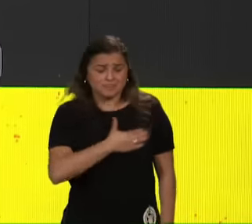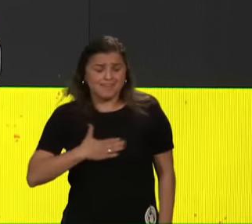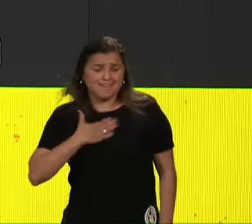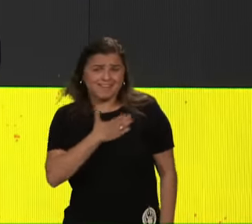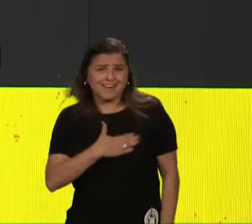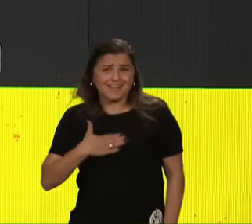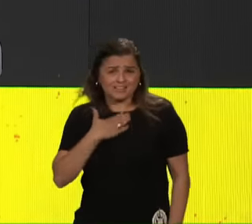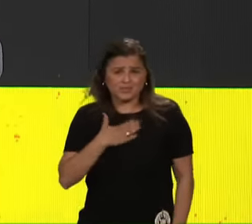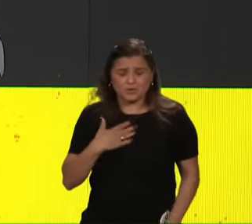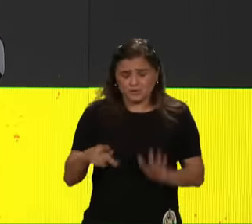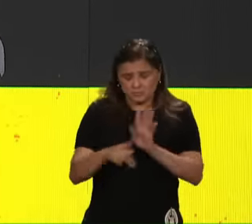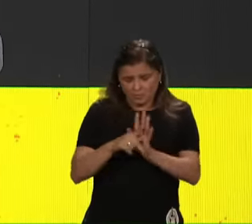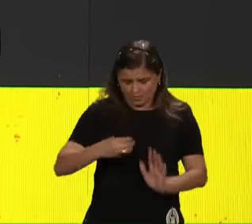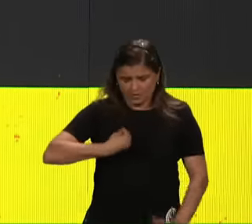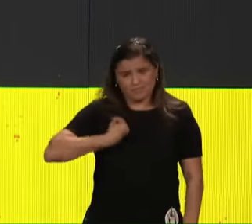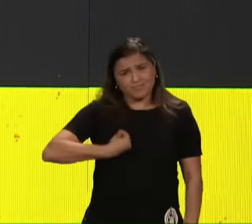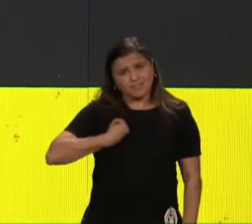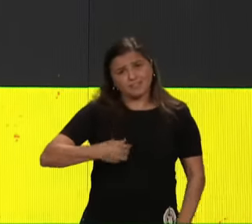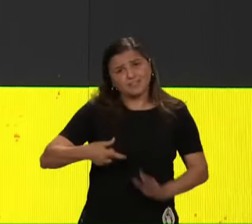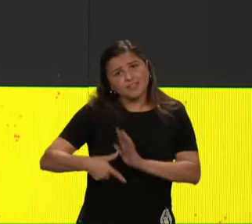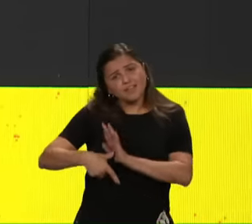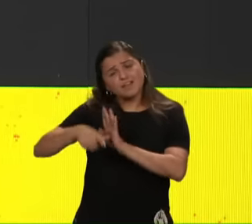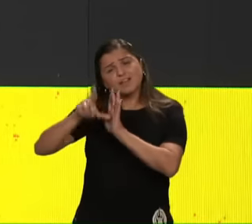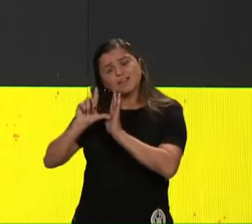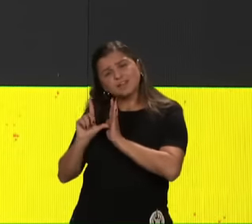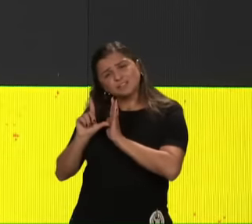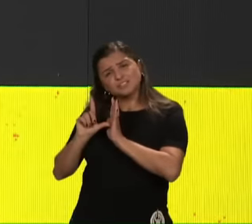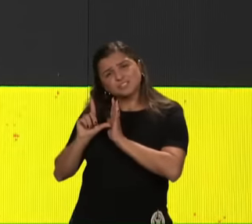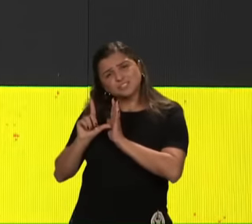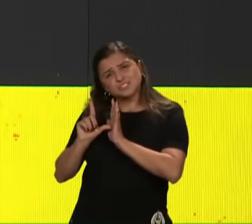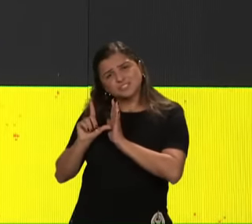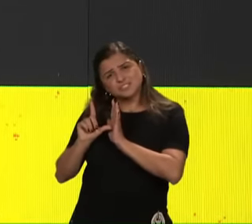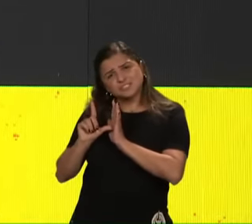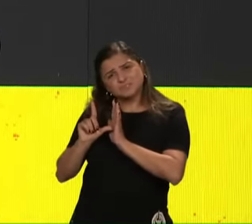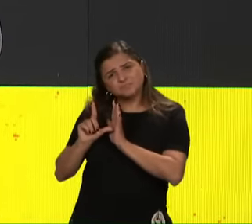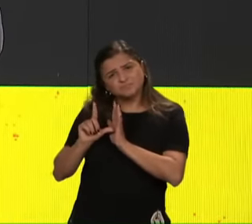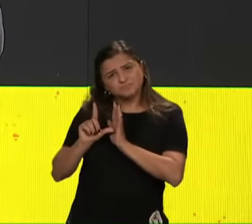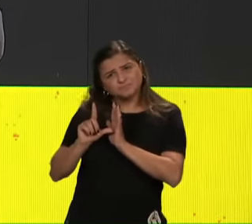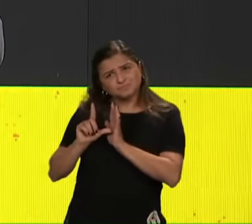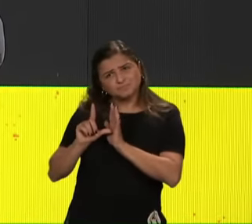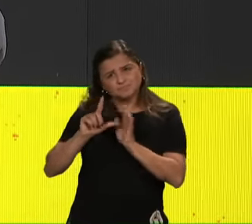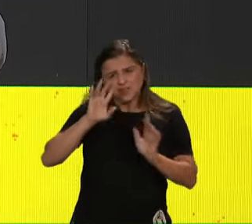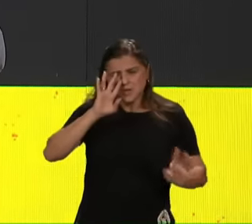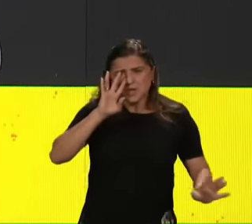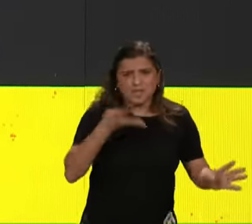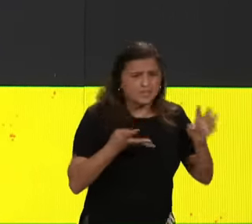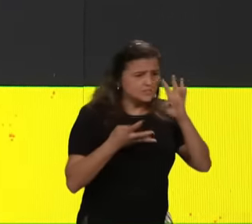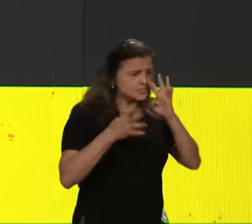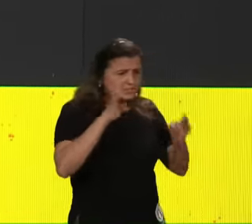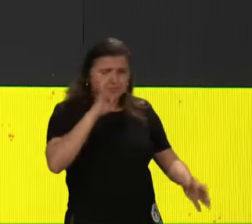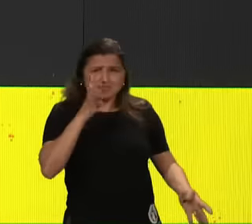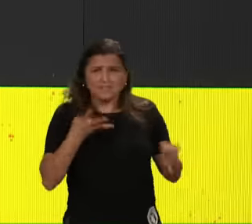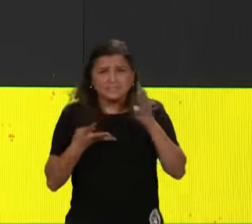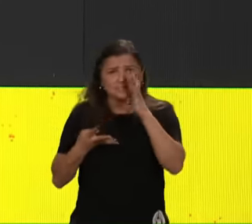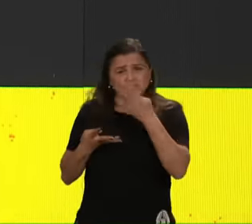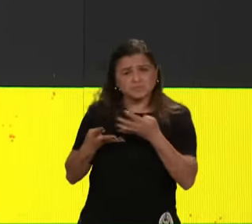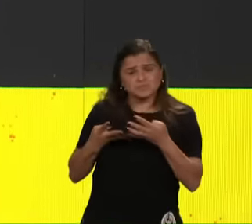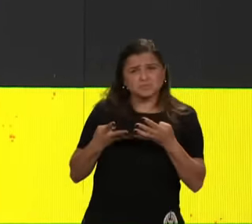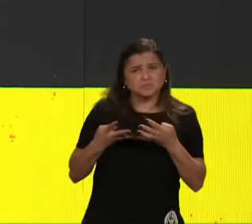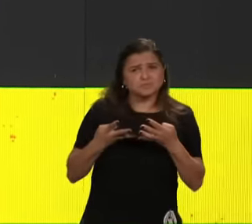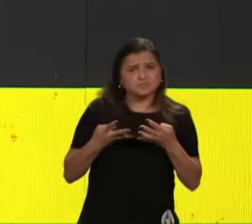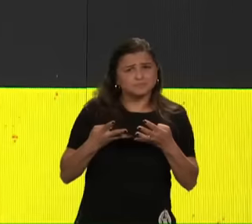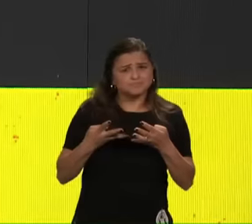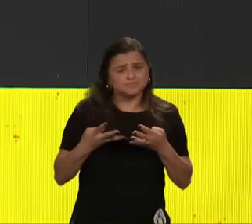mesmo. Antes, como está escrito, as injúrias dos que te ultrajavam